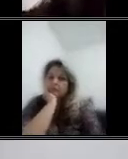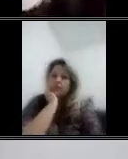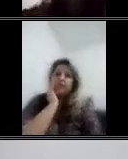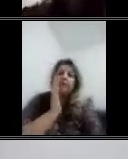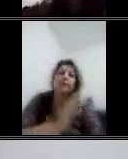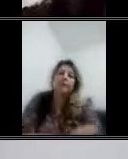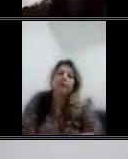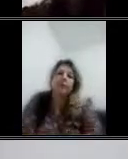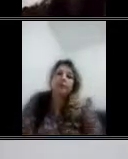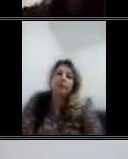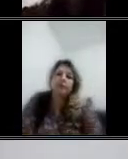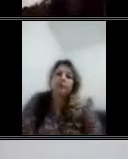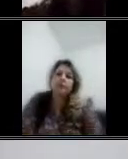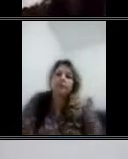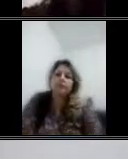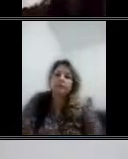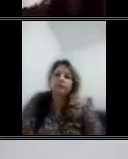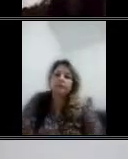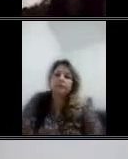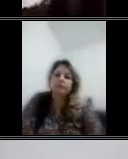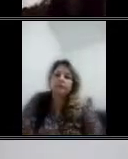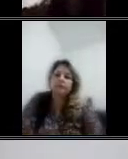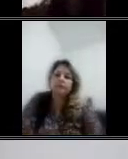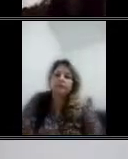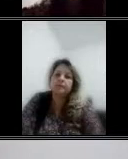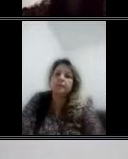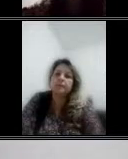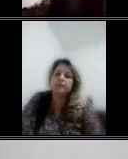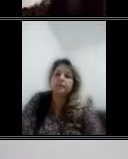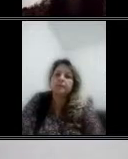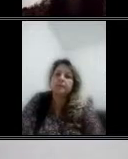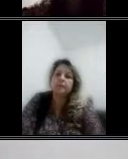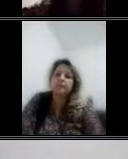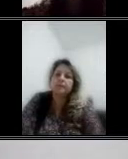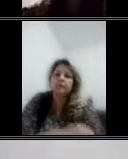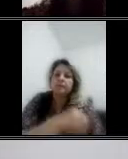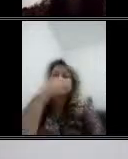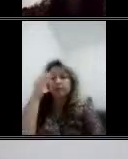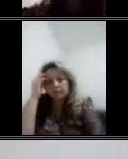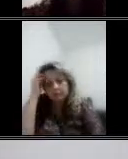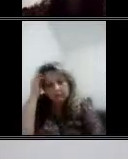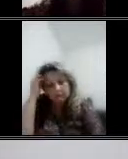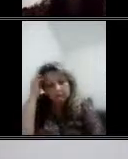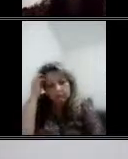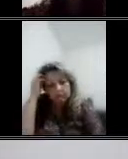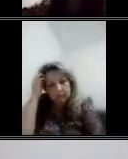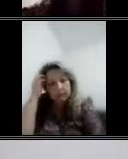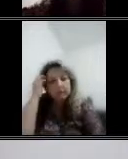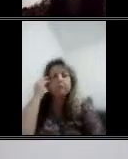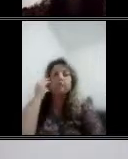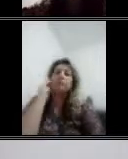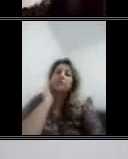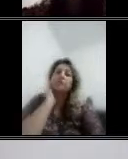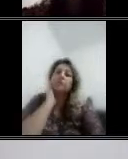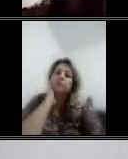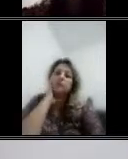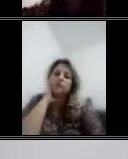a regulação do emocional e inibição comportamental. Do inibir,